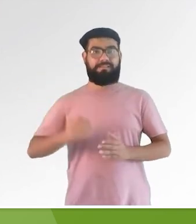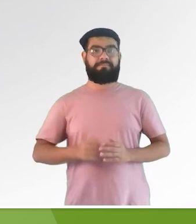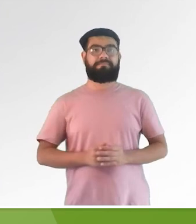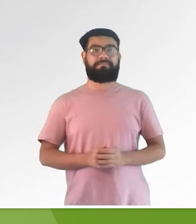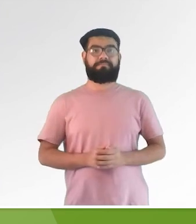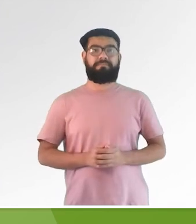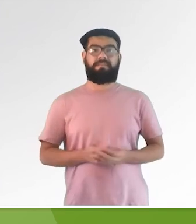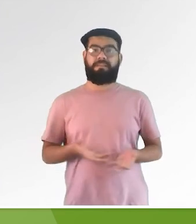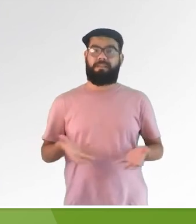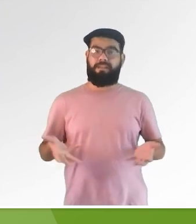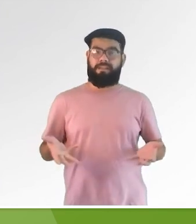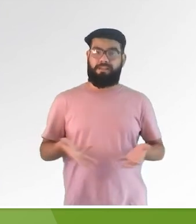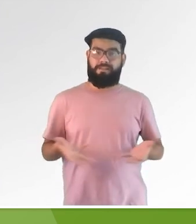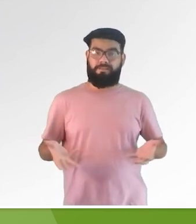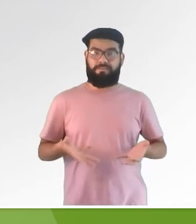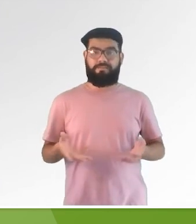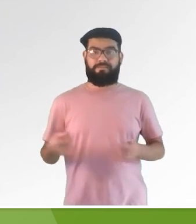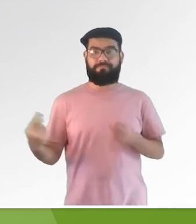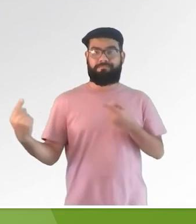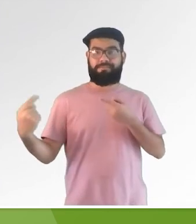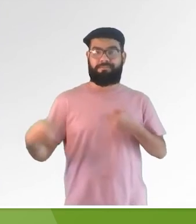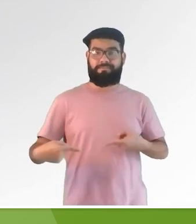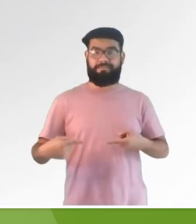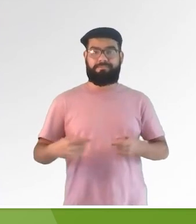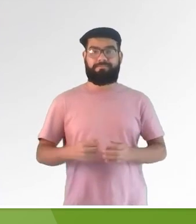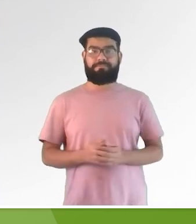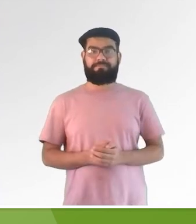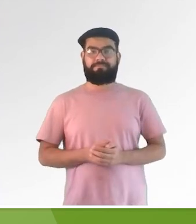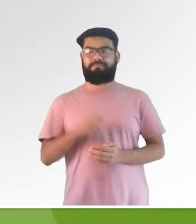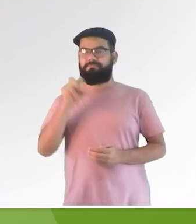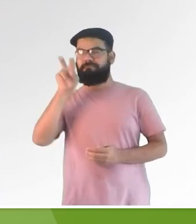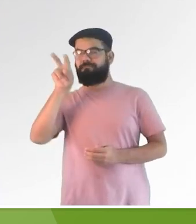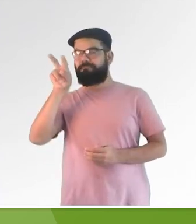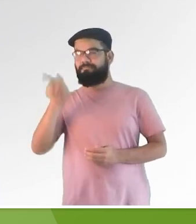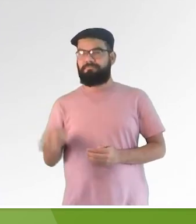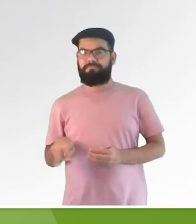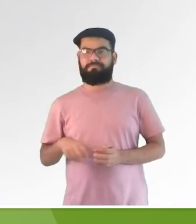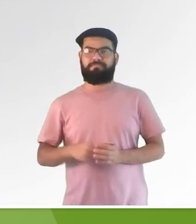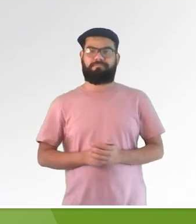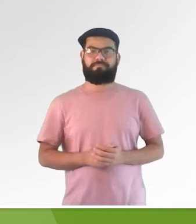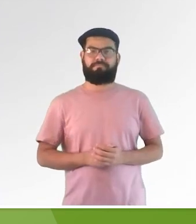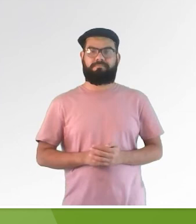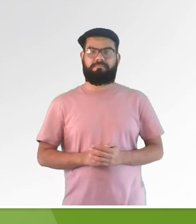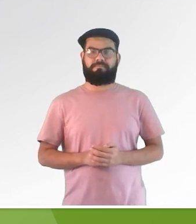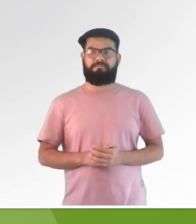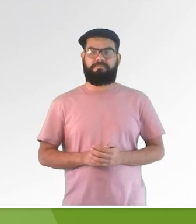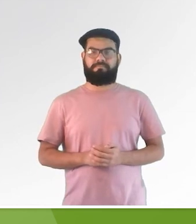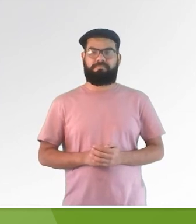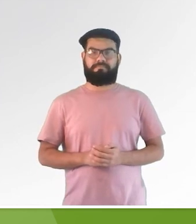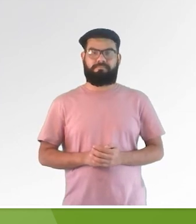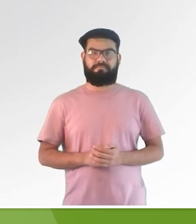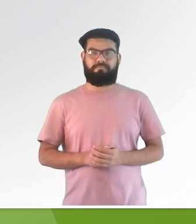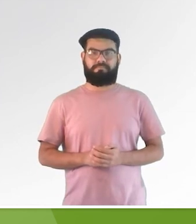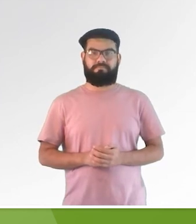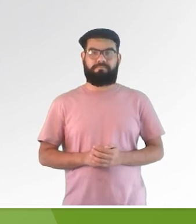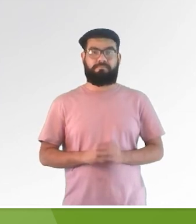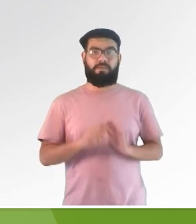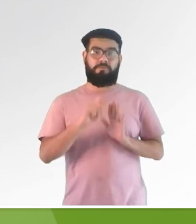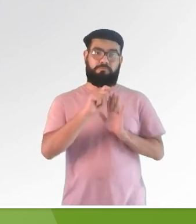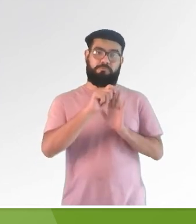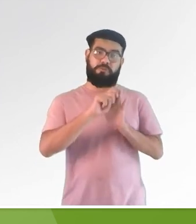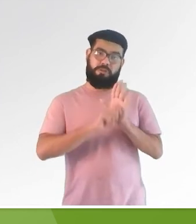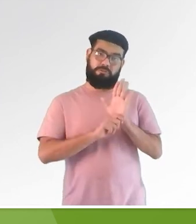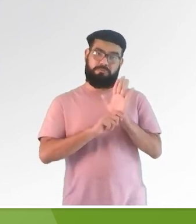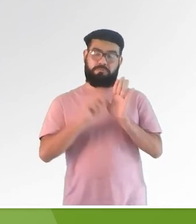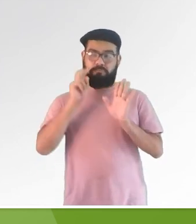agora o nosso desafio do dia. E nesse desafio, olha só, eu trago para vocês um texto que diz